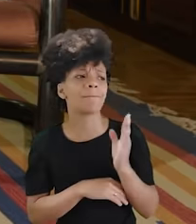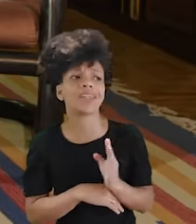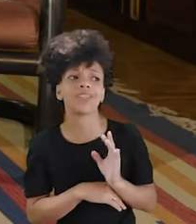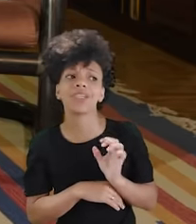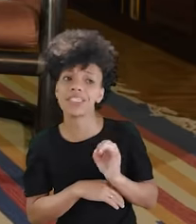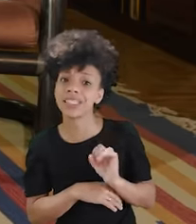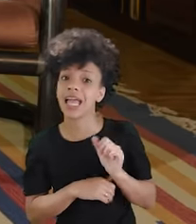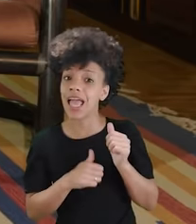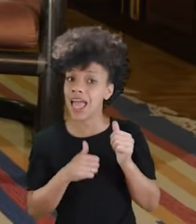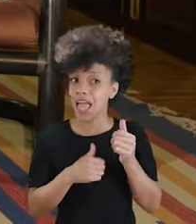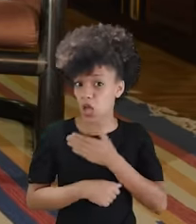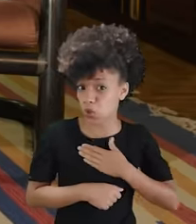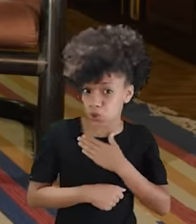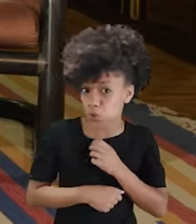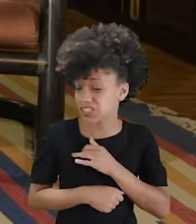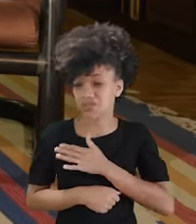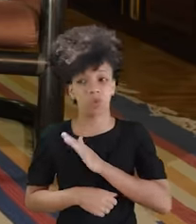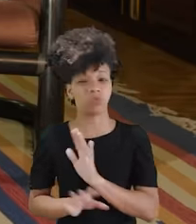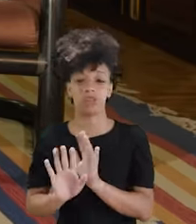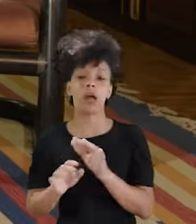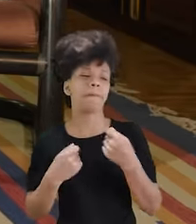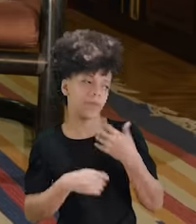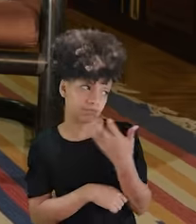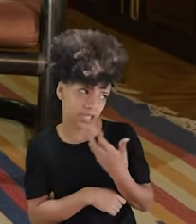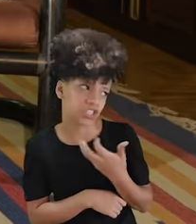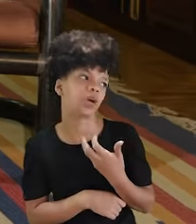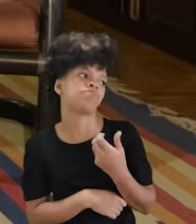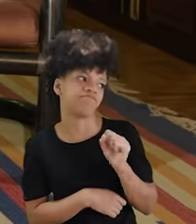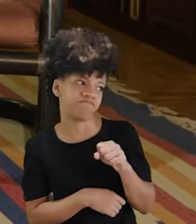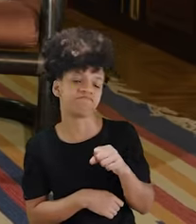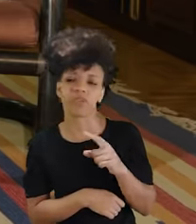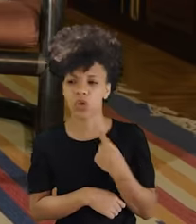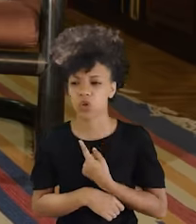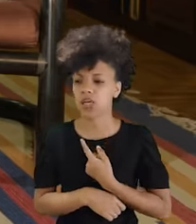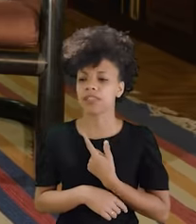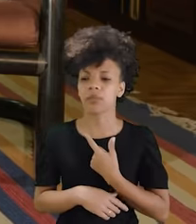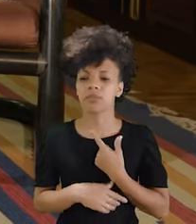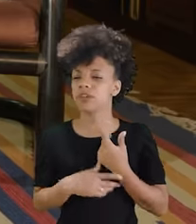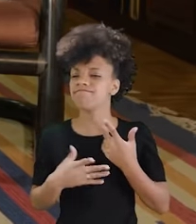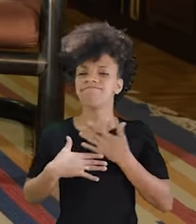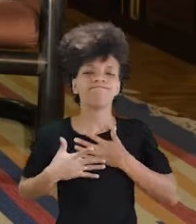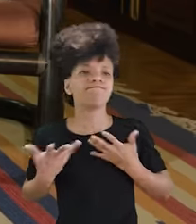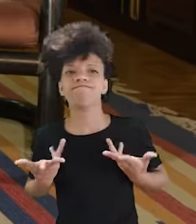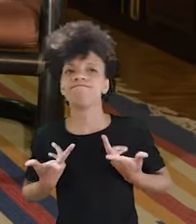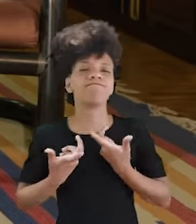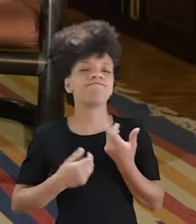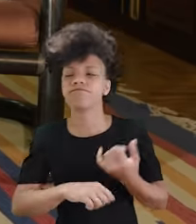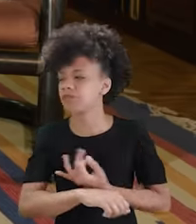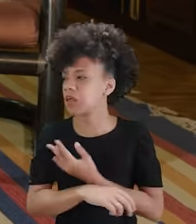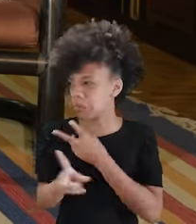o brasileiro ele rende se ele tá afim ou não tá acesa gato tem que ter paixão né a gente é muito passional que é